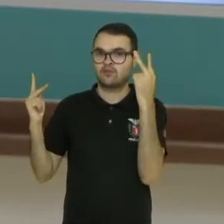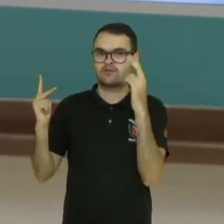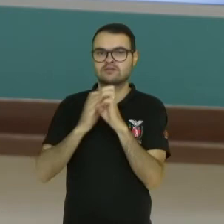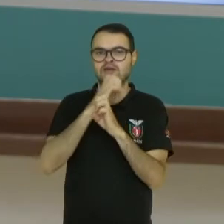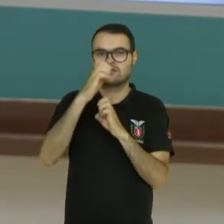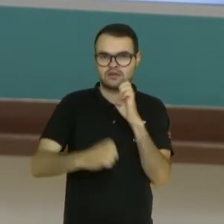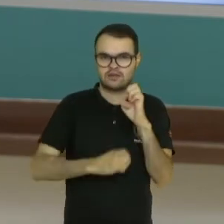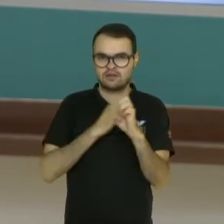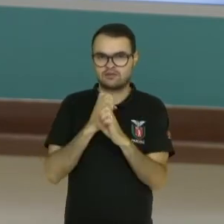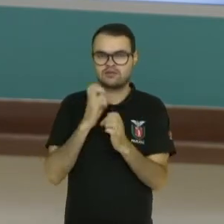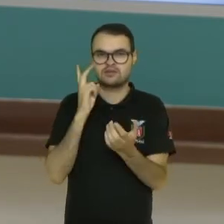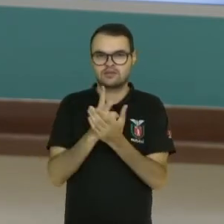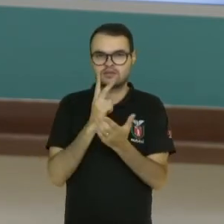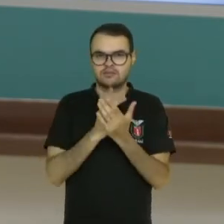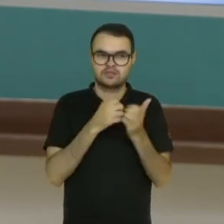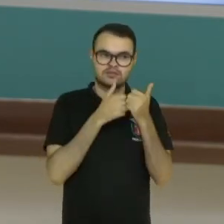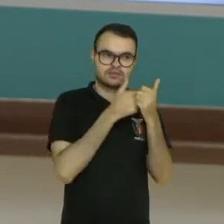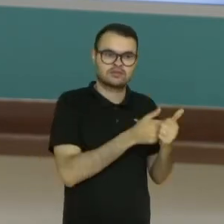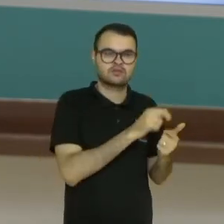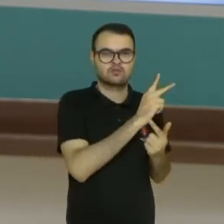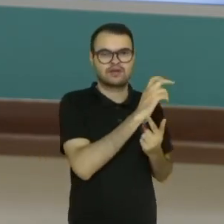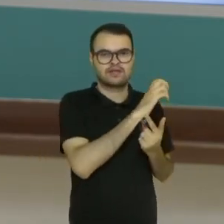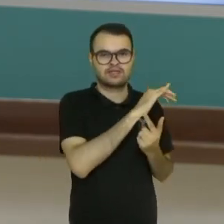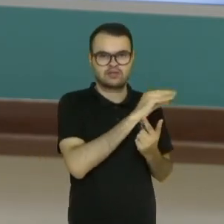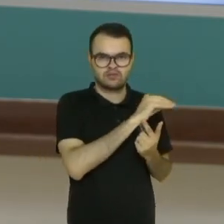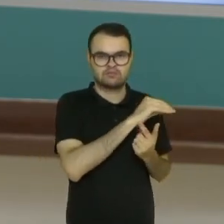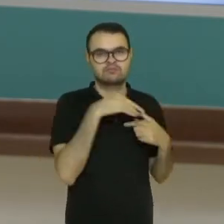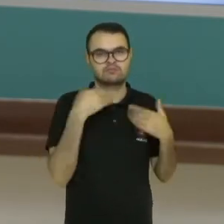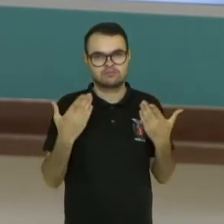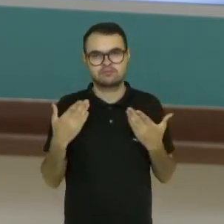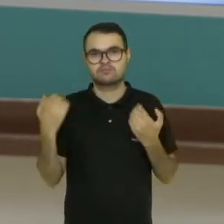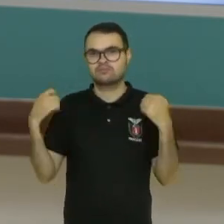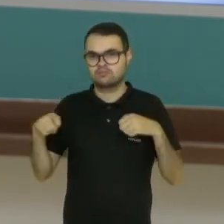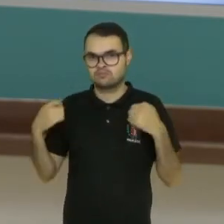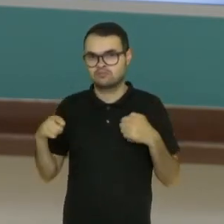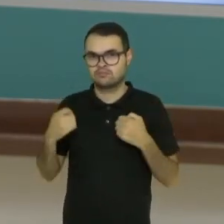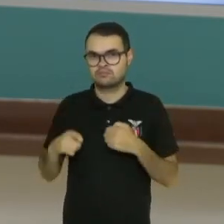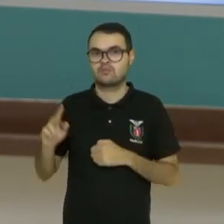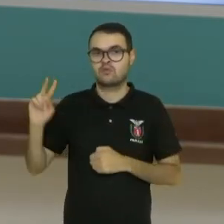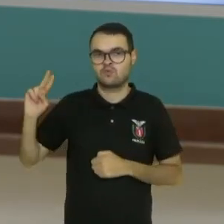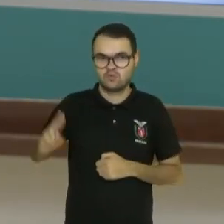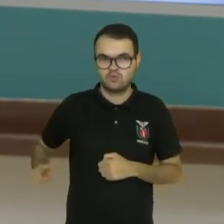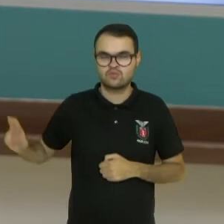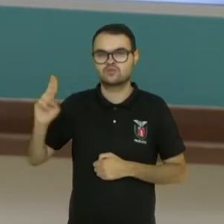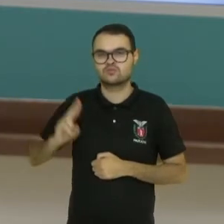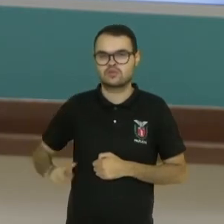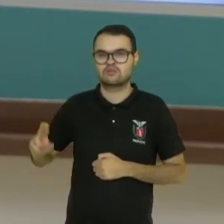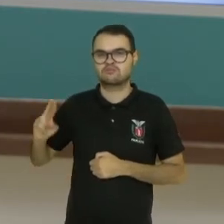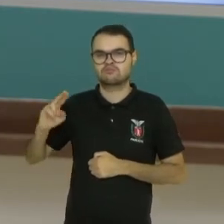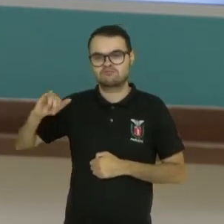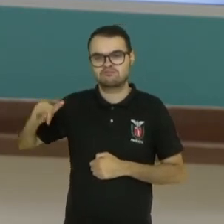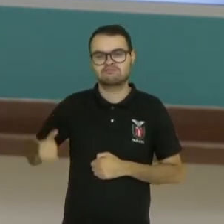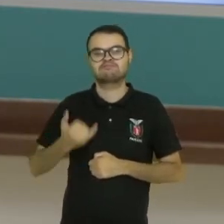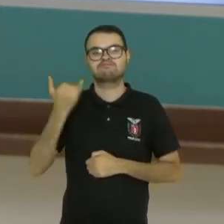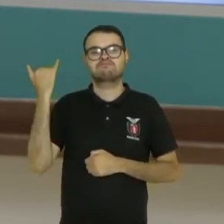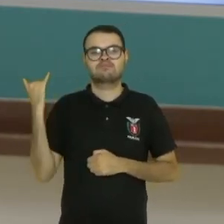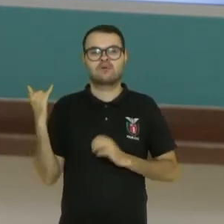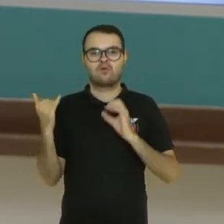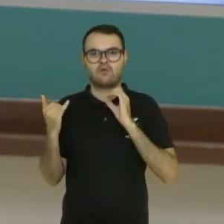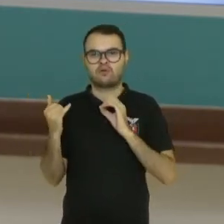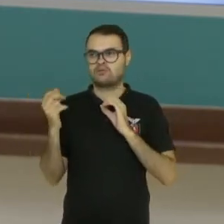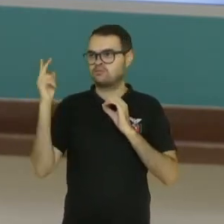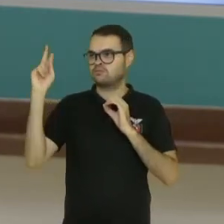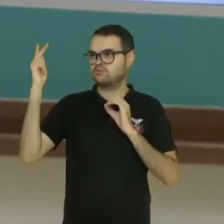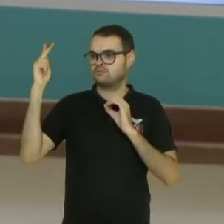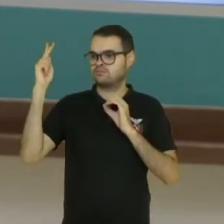que ele está sempre se espelhando no hélio. Então, nesse caso, ele está compartilhando aqui, usando esse elétron do oxigênio para